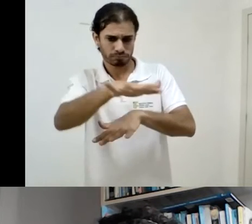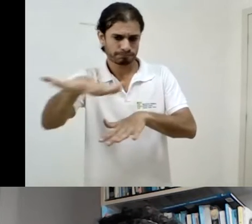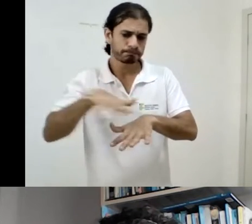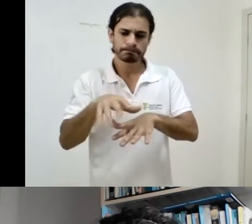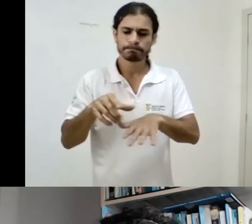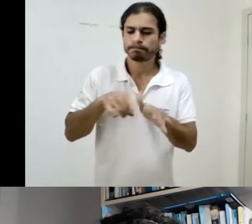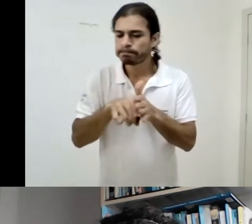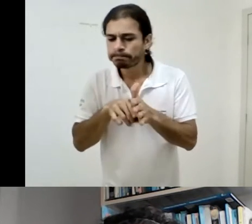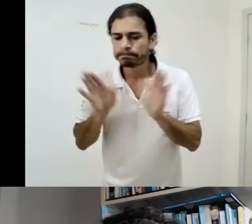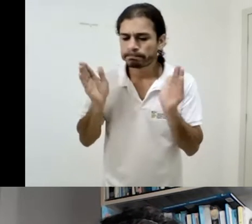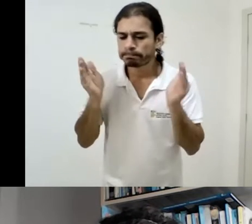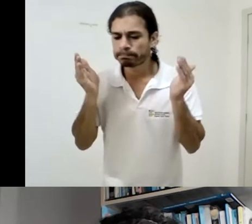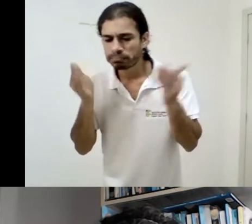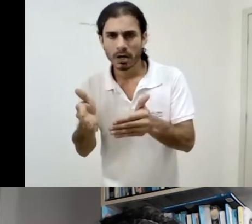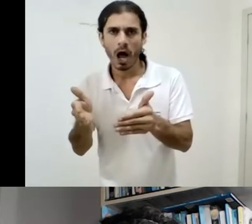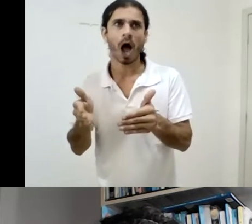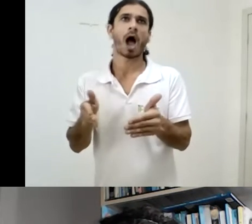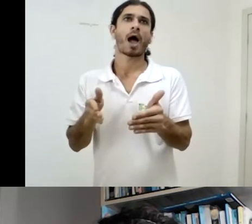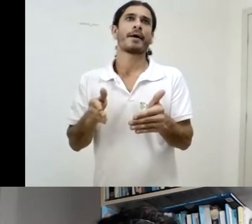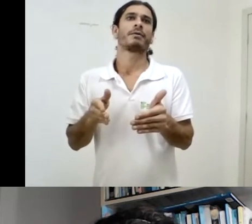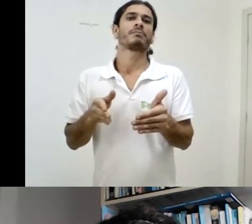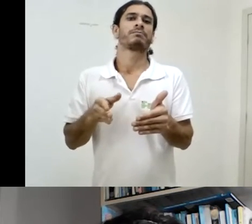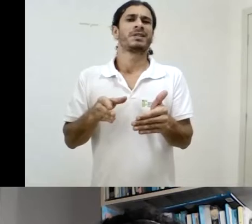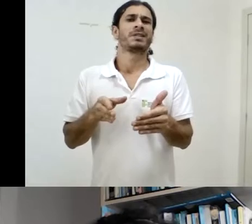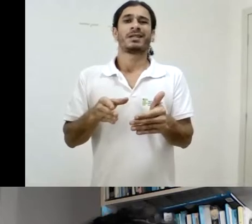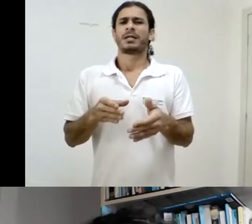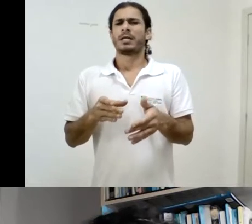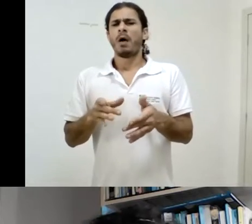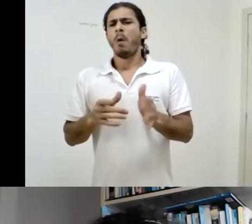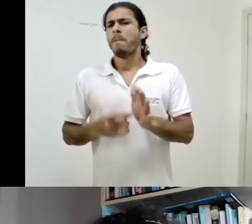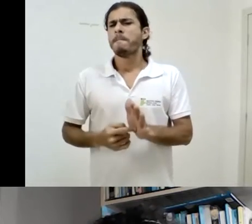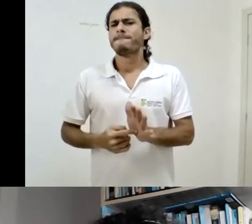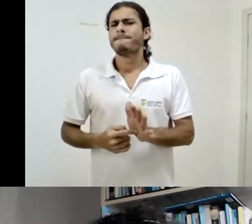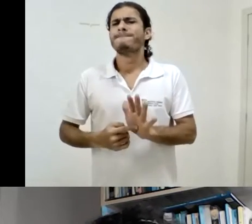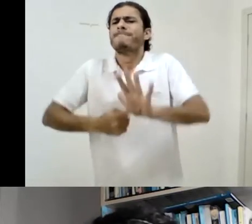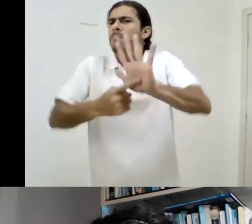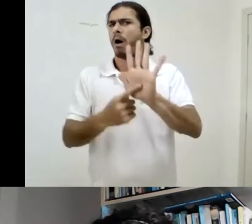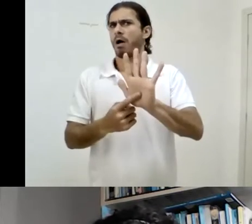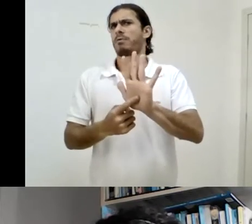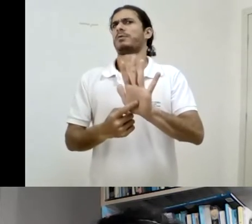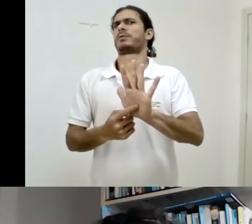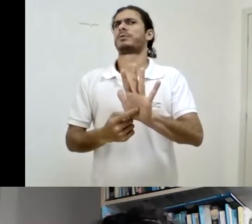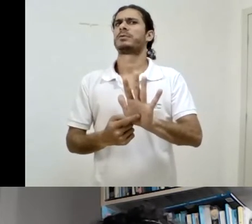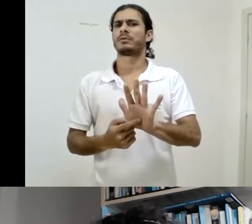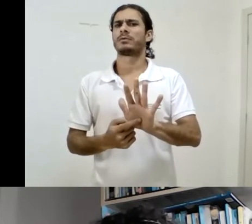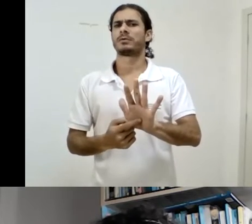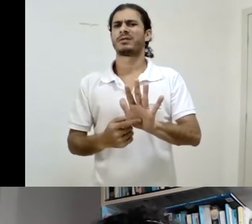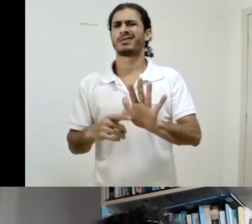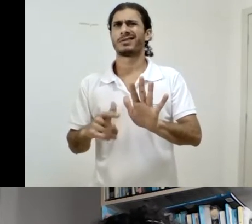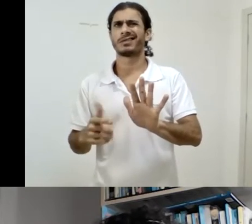esse IBOC, etc., que não traduz porque as questões são muito fechadas.